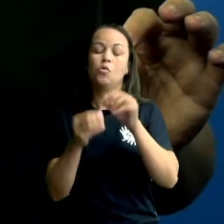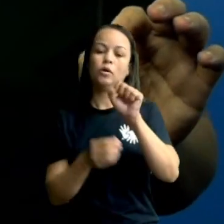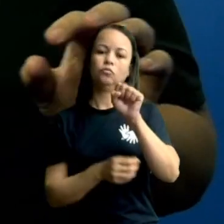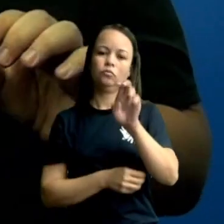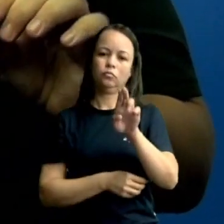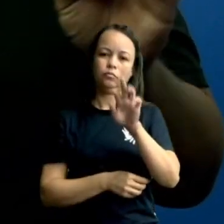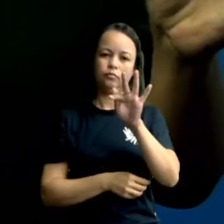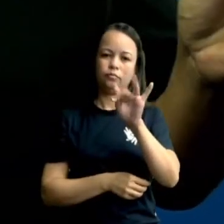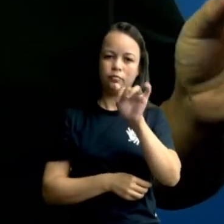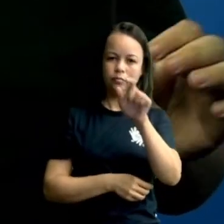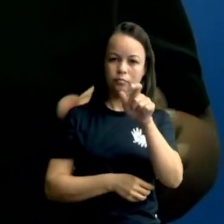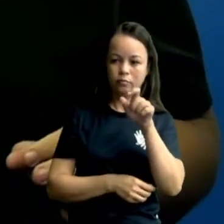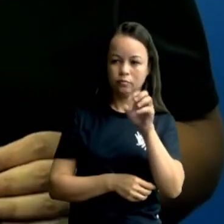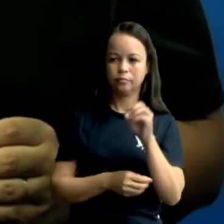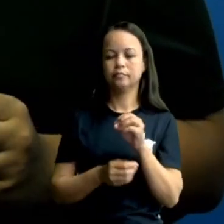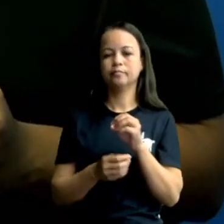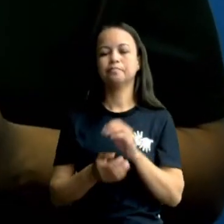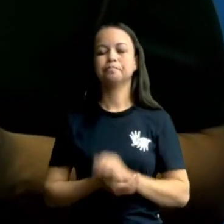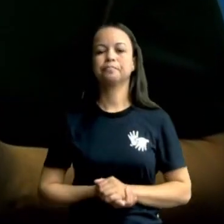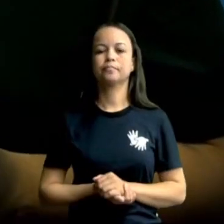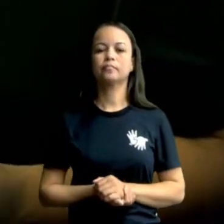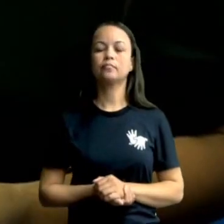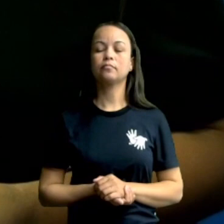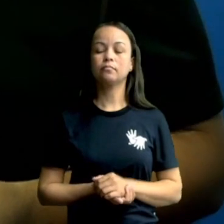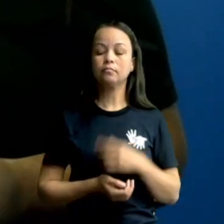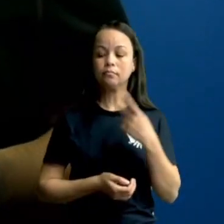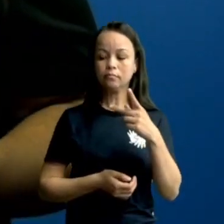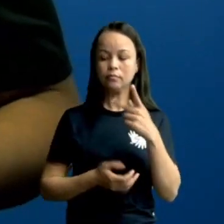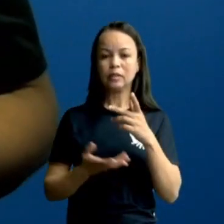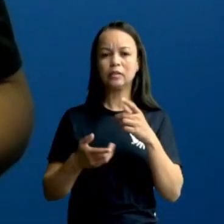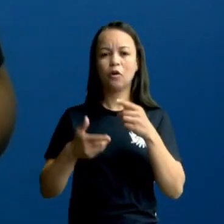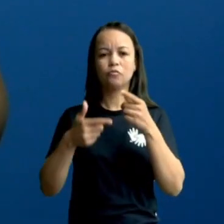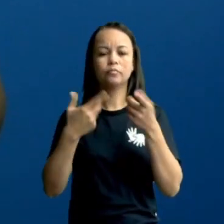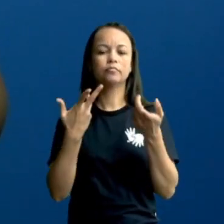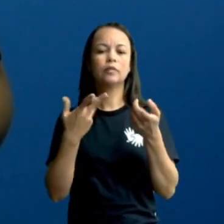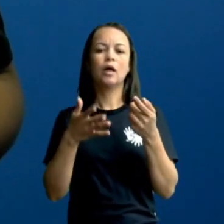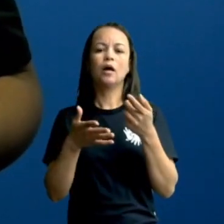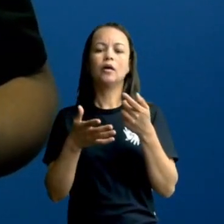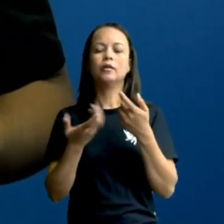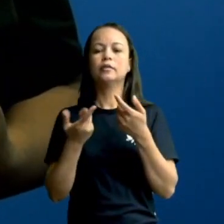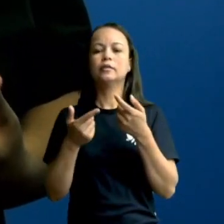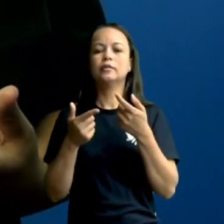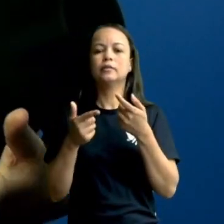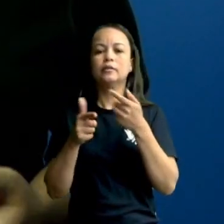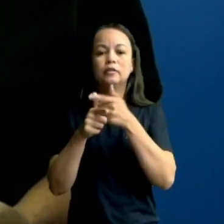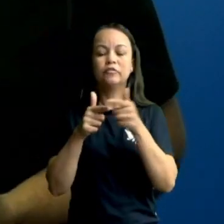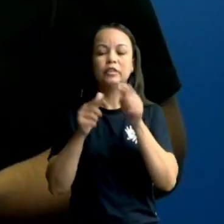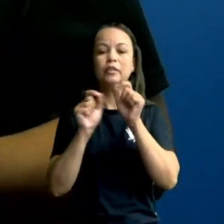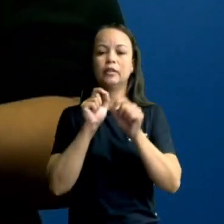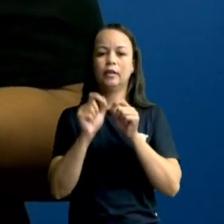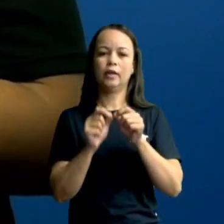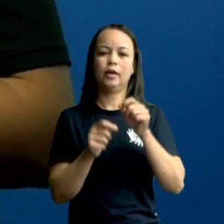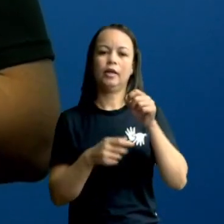derivação sufixal, eles são divididos em nominais,